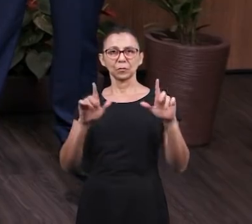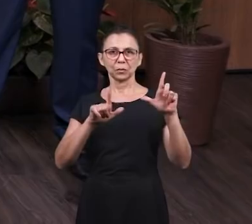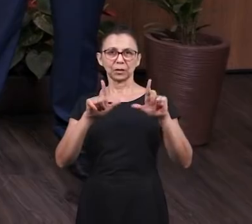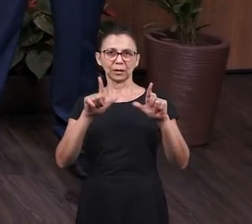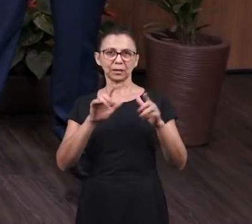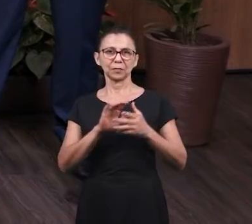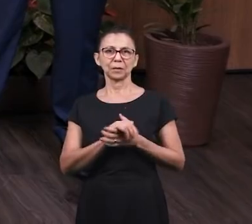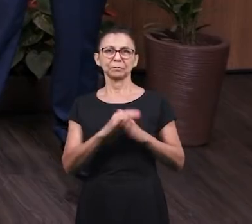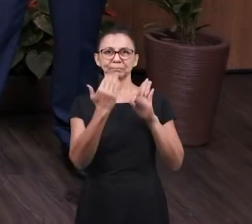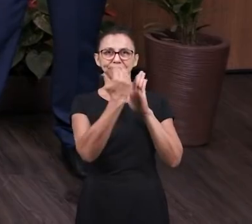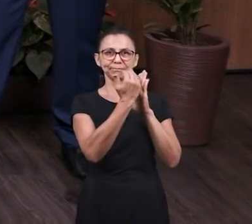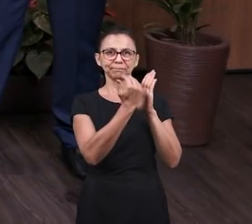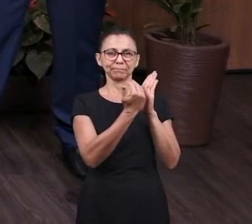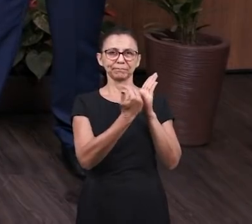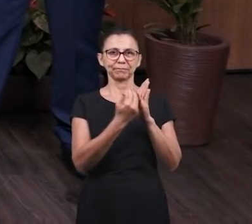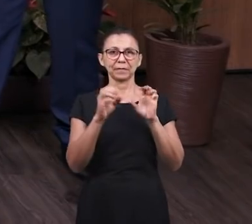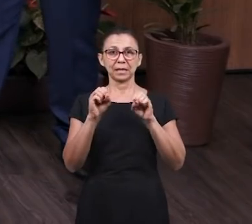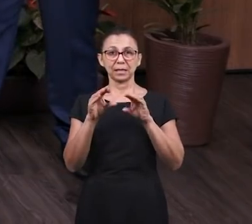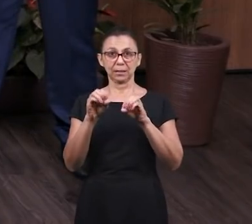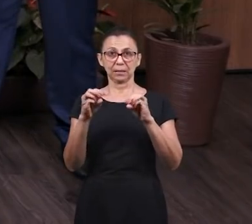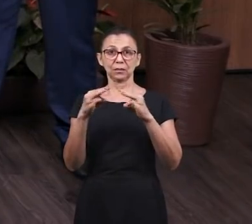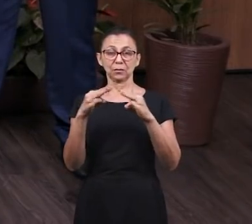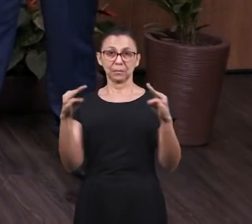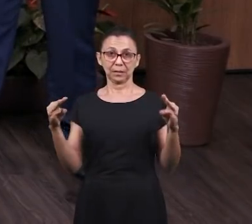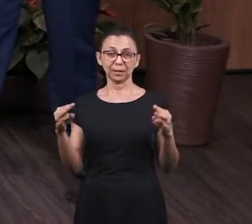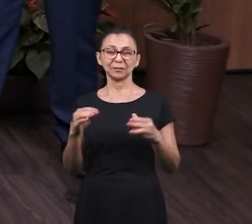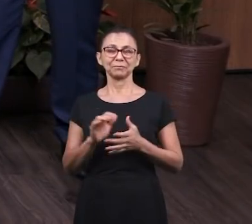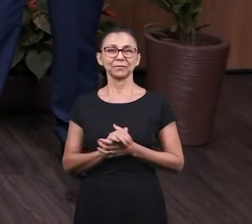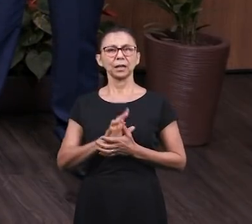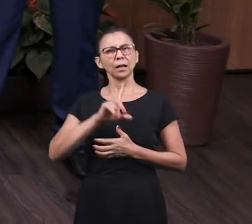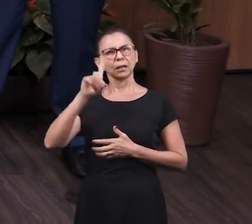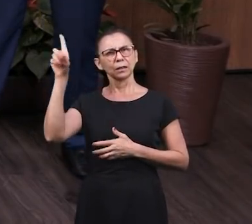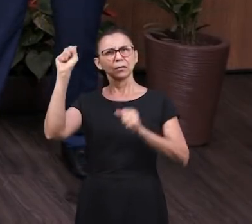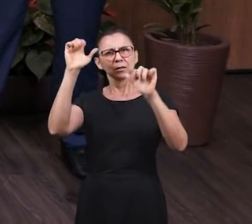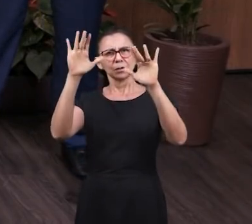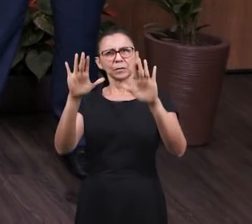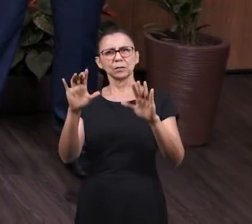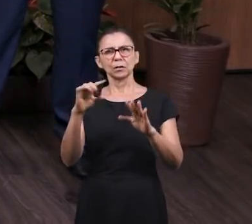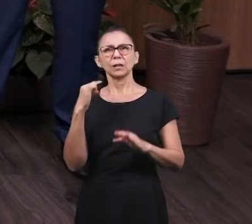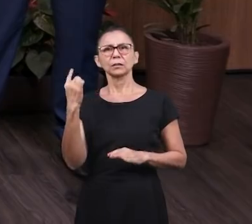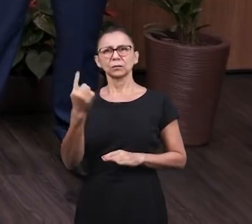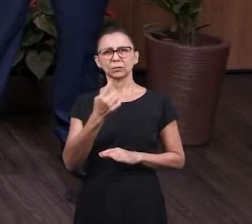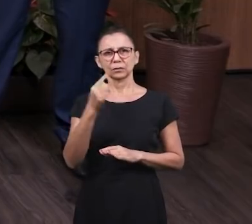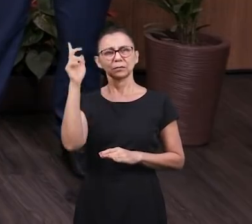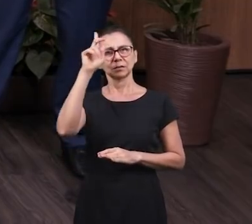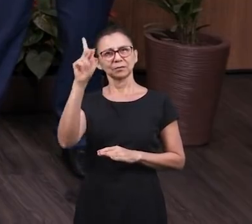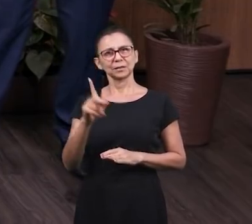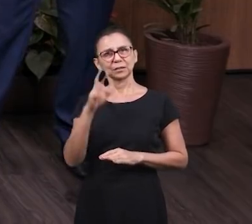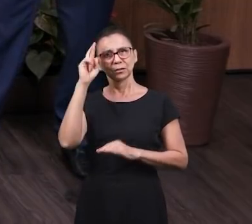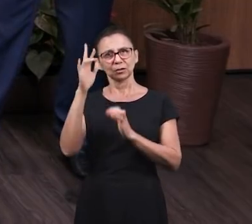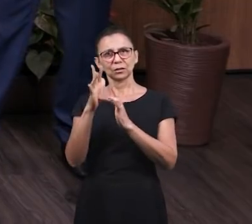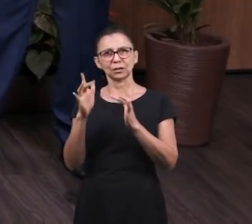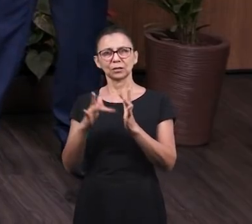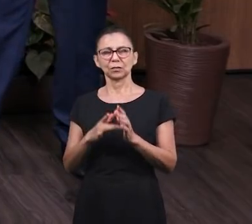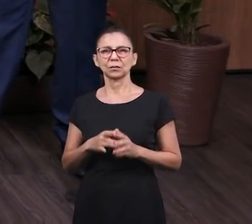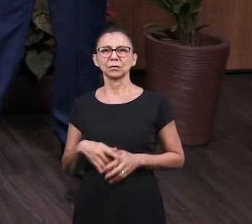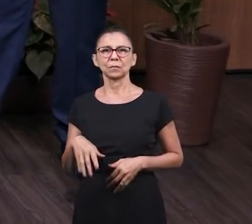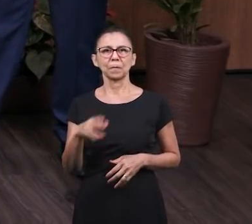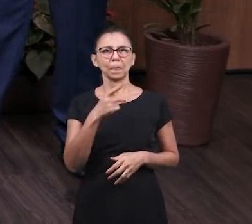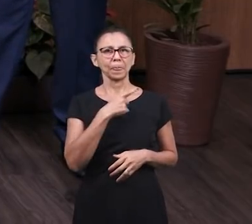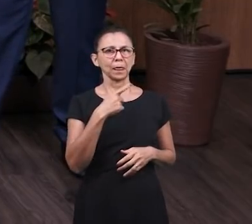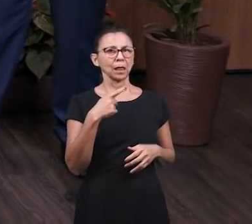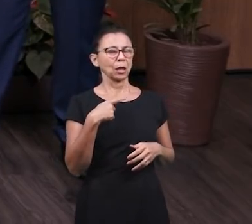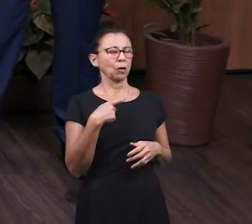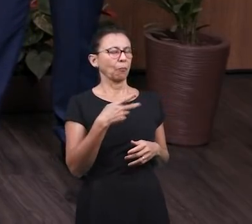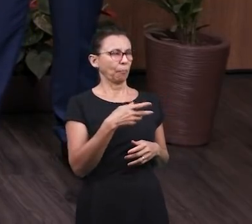Este é o quadro Lições do Manaim. Deus abençoe a todos com a paz do Senhor Jesus. Pastor Sérgio, a